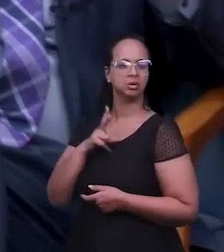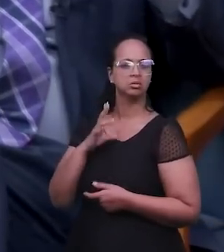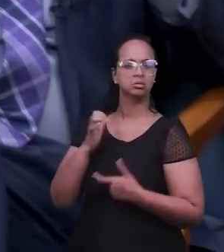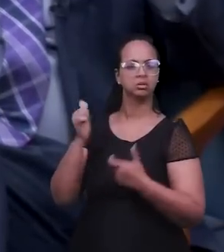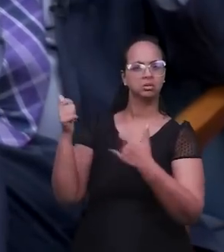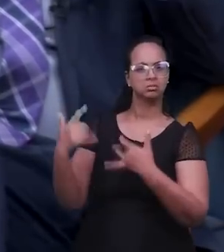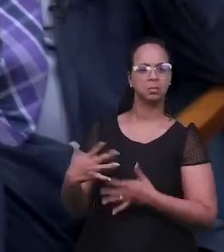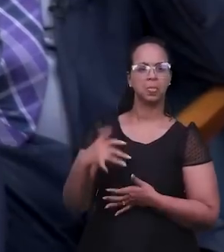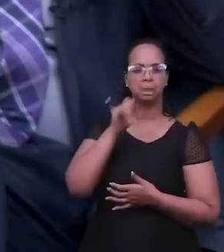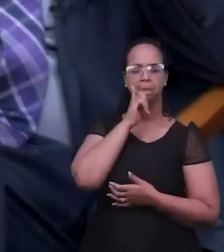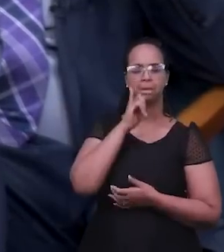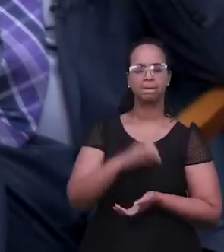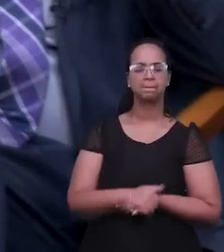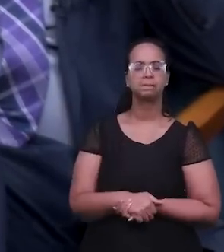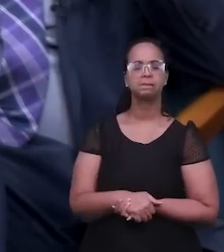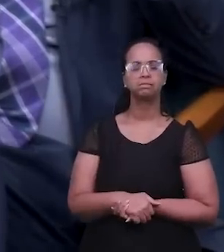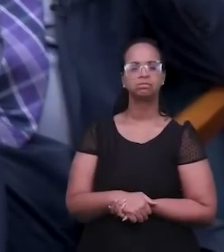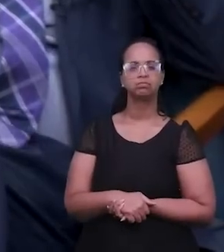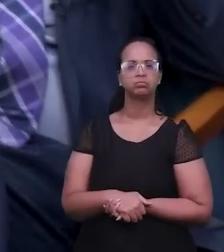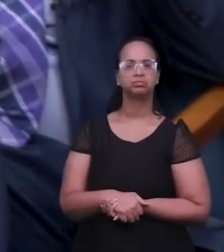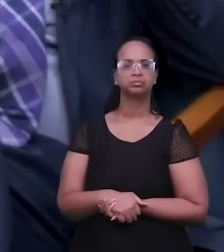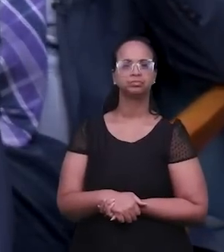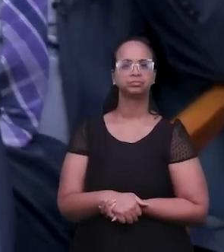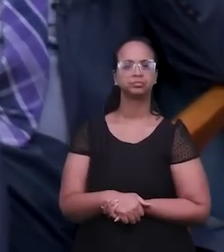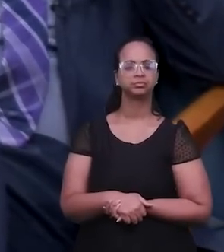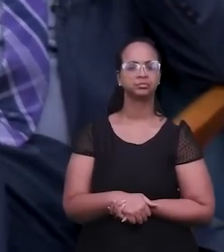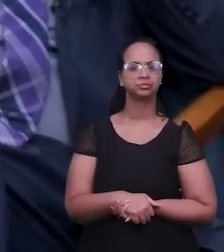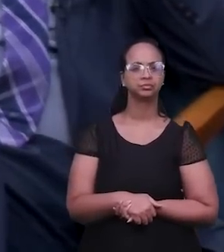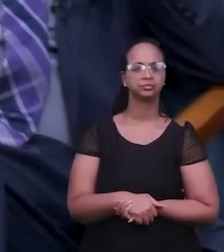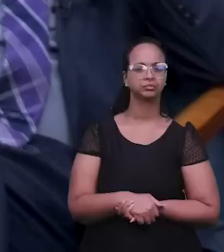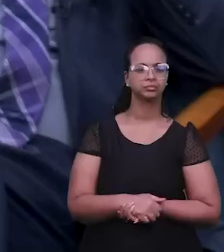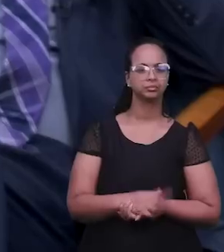é a própria Bíblia. Veja,